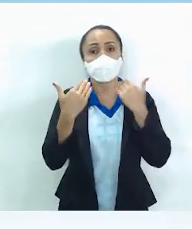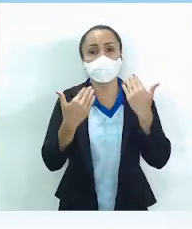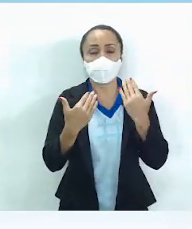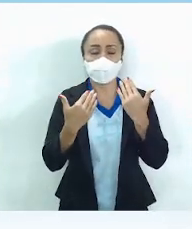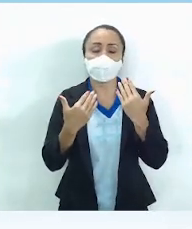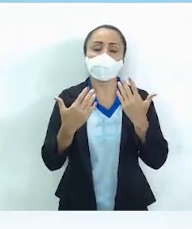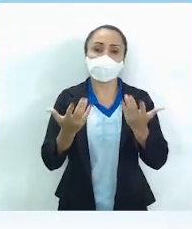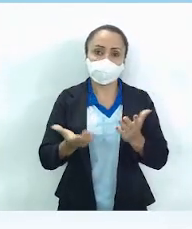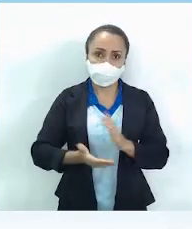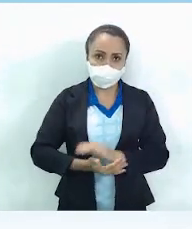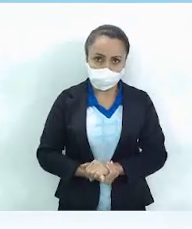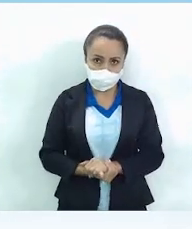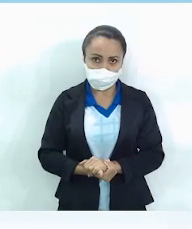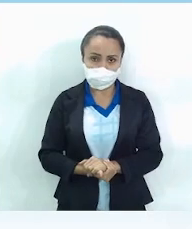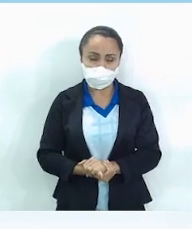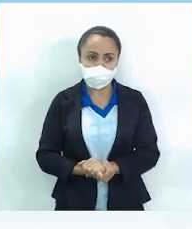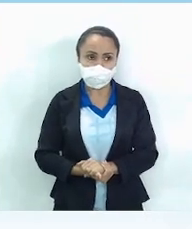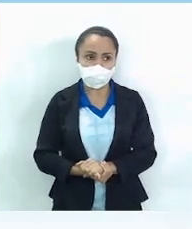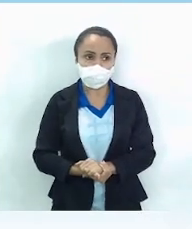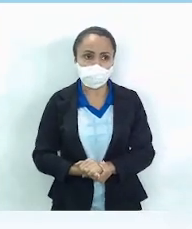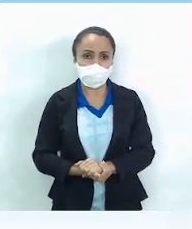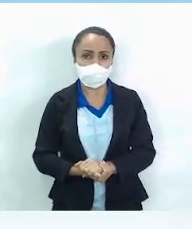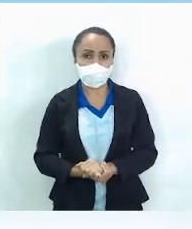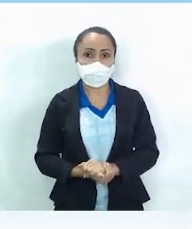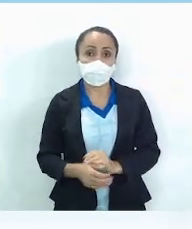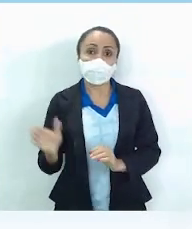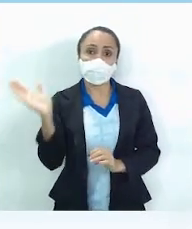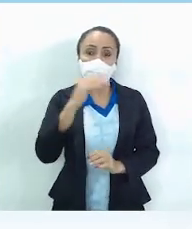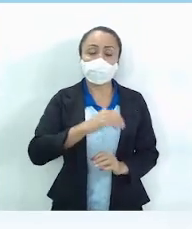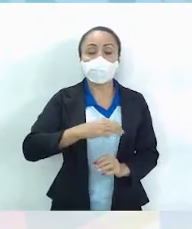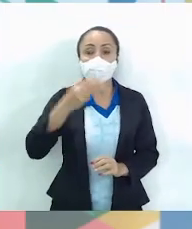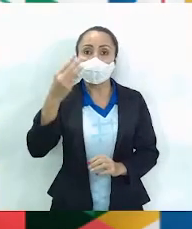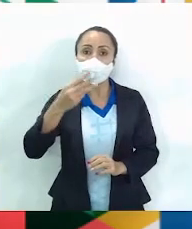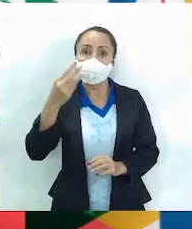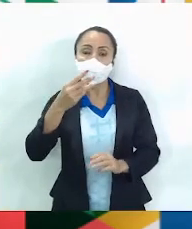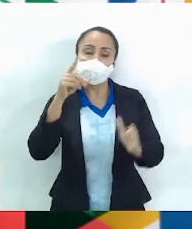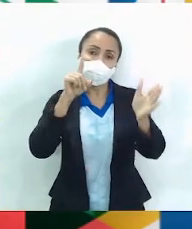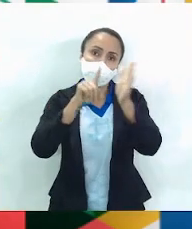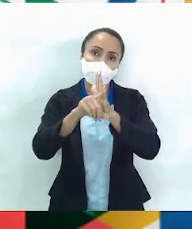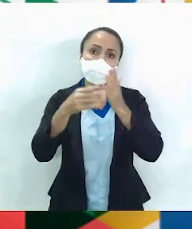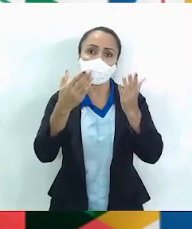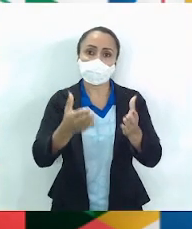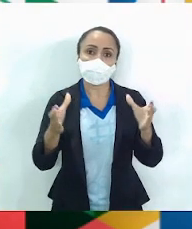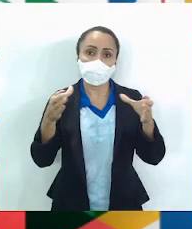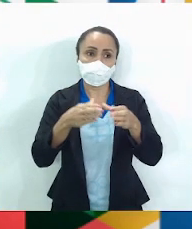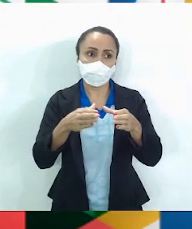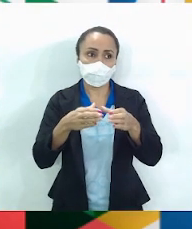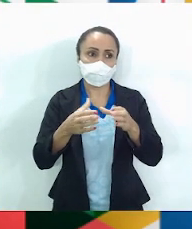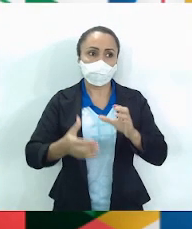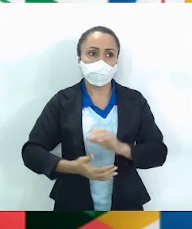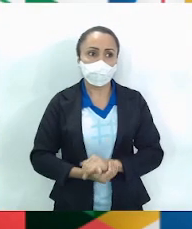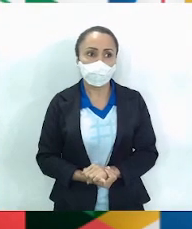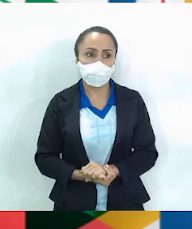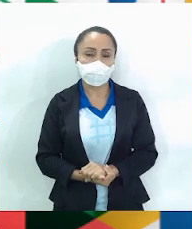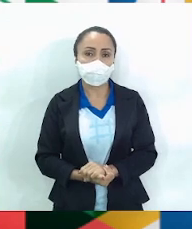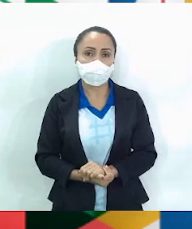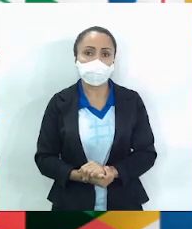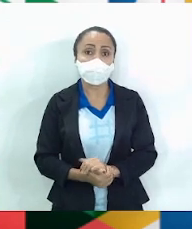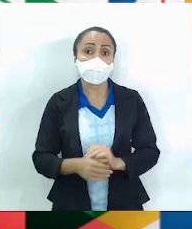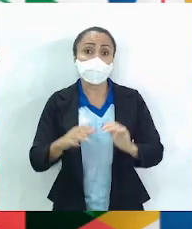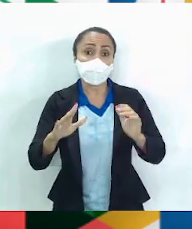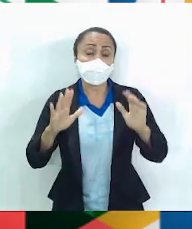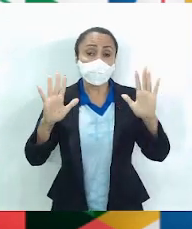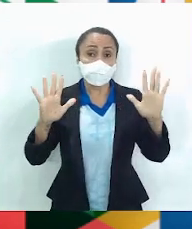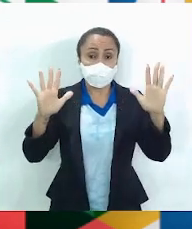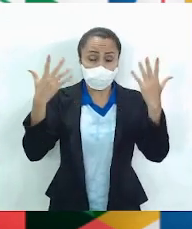recentemente. Beleza? Vamos embora para a questão 3, também dentro do grupo terroristas. Os